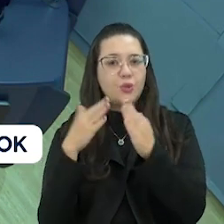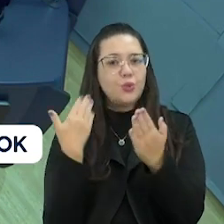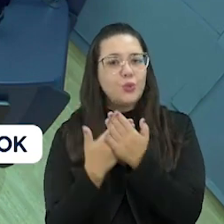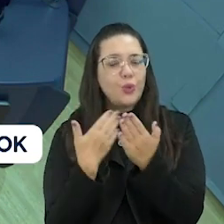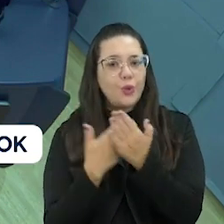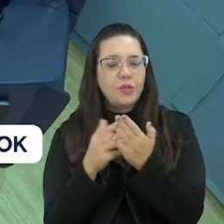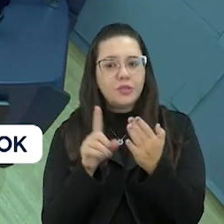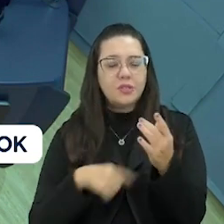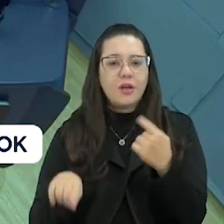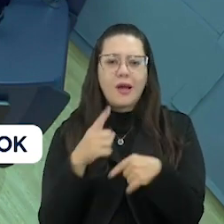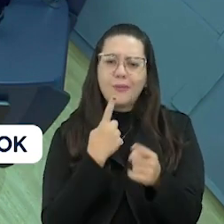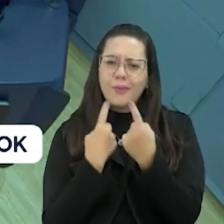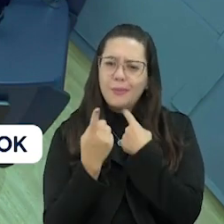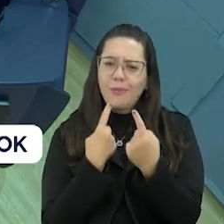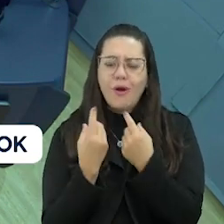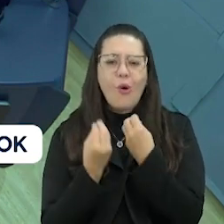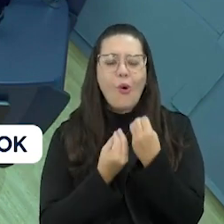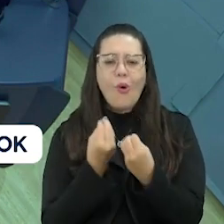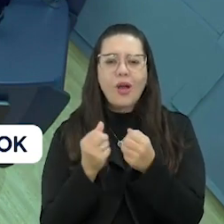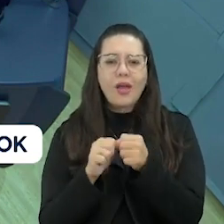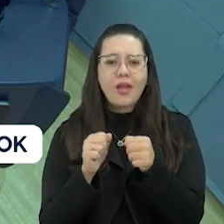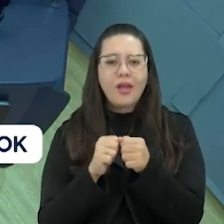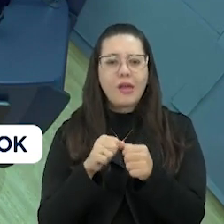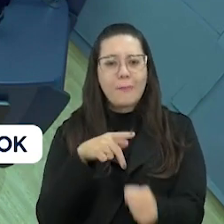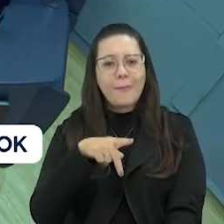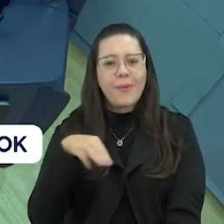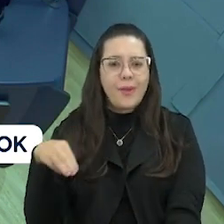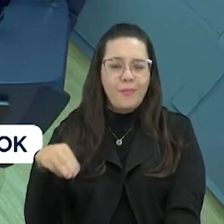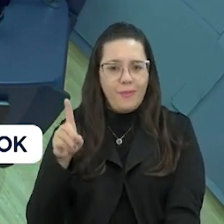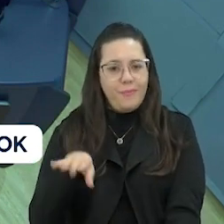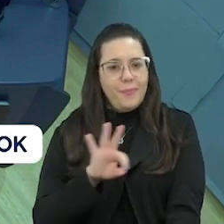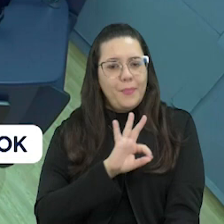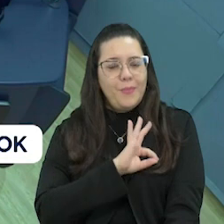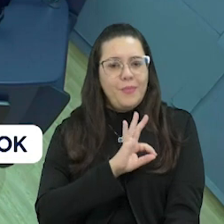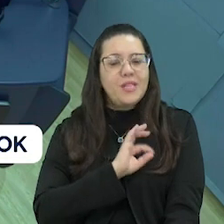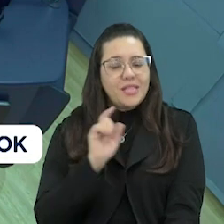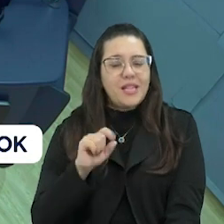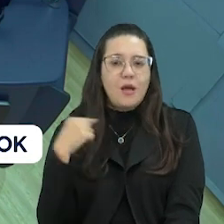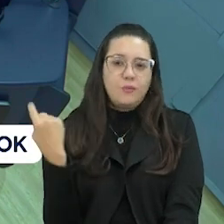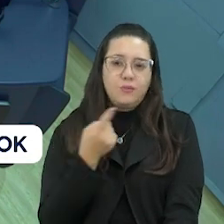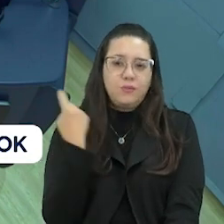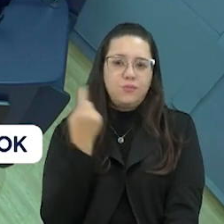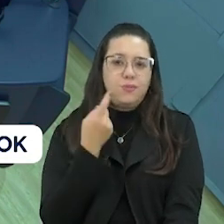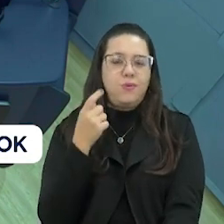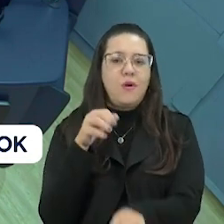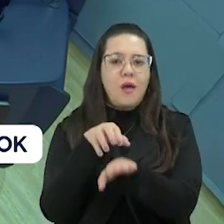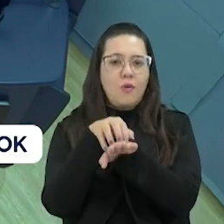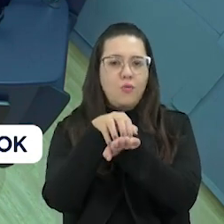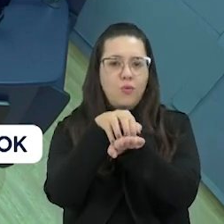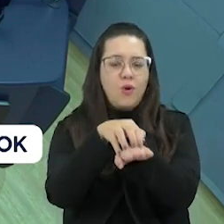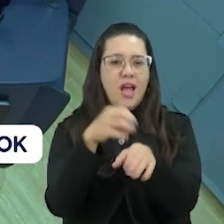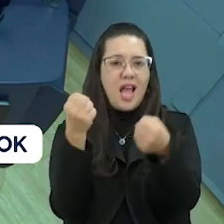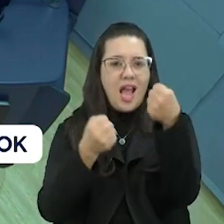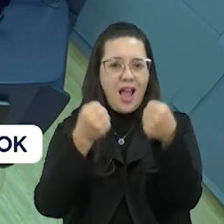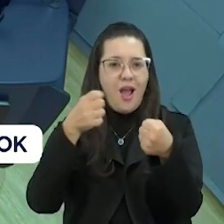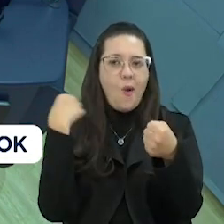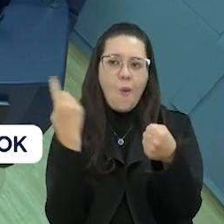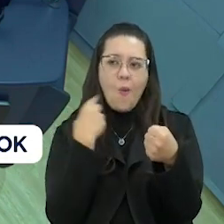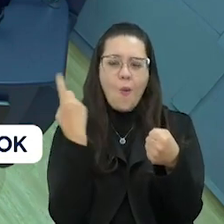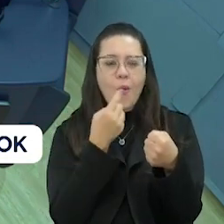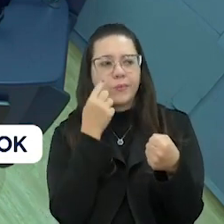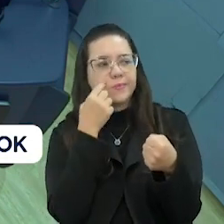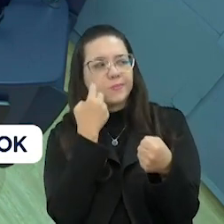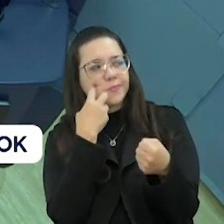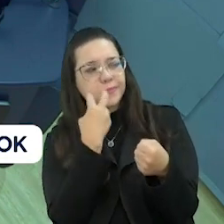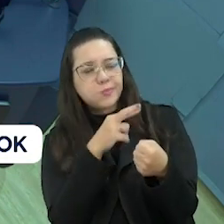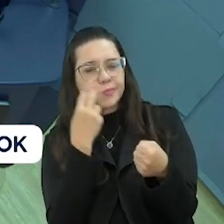nosso município. De que forma a PM trabalha nos arredores, na proximidade das escolas, para evitar situações de risco? E de que forma monitora,